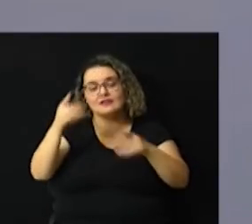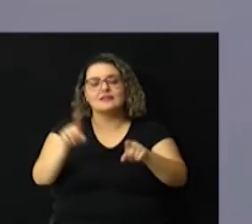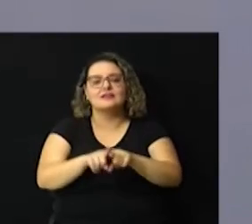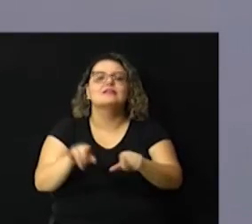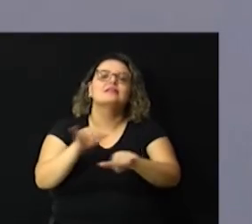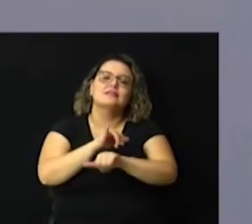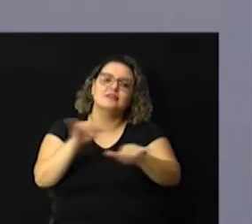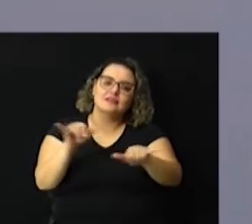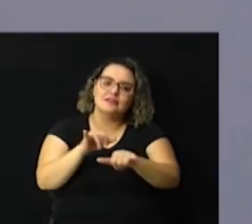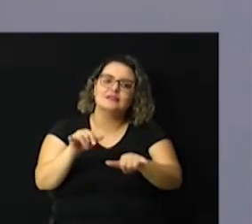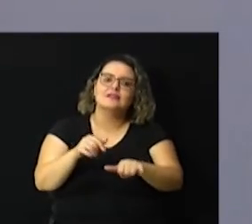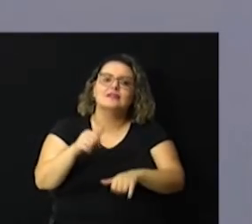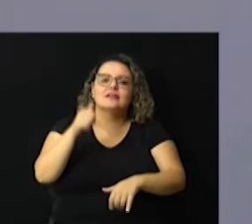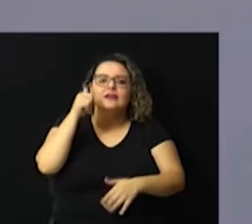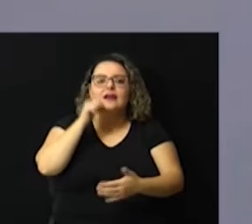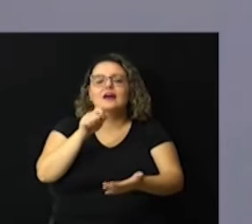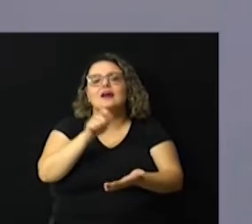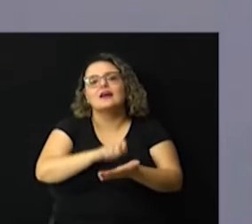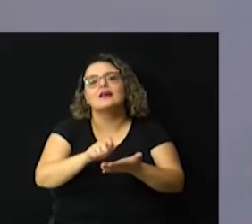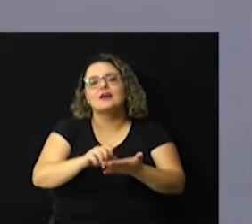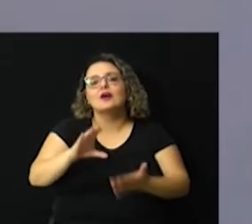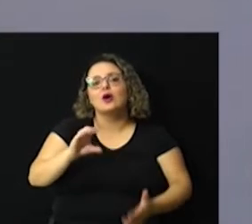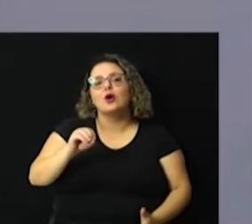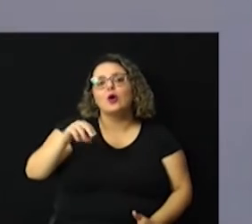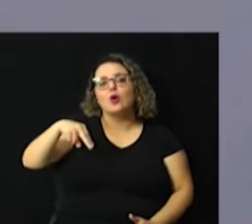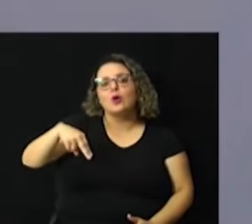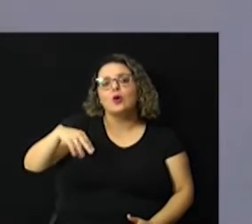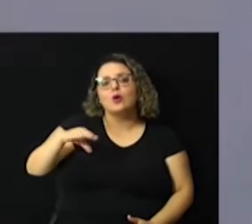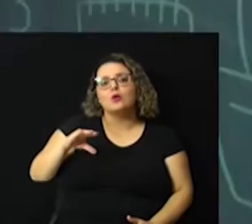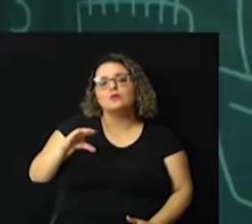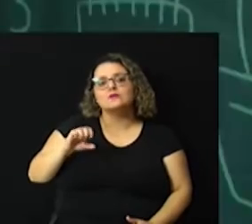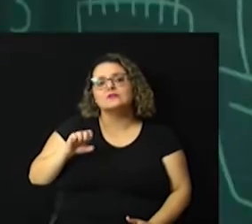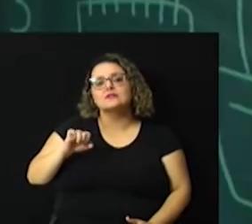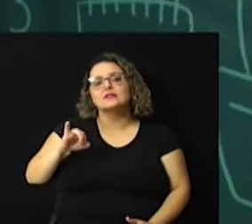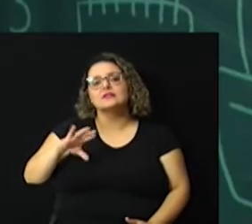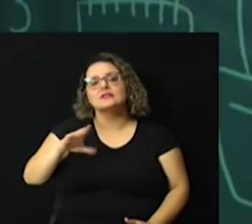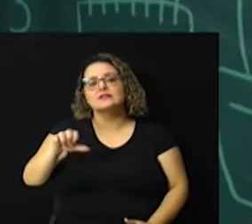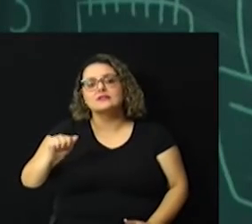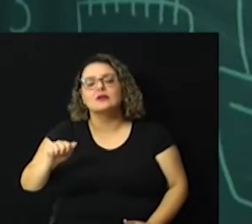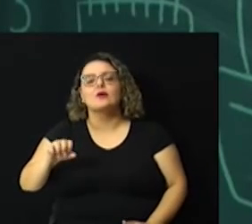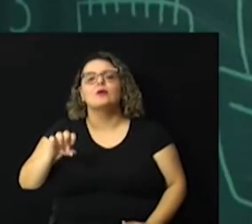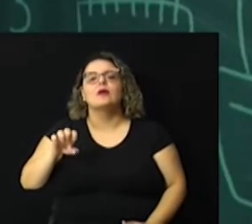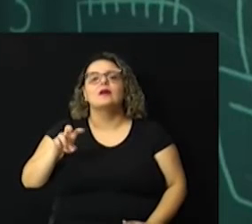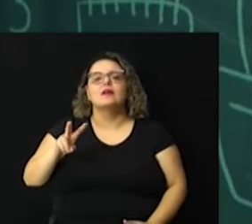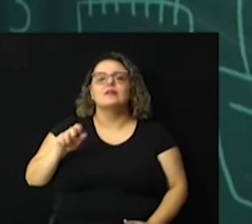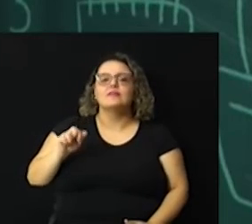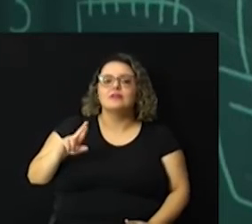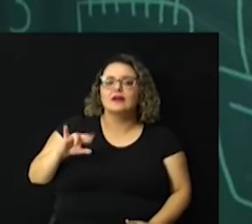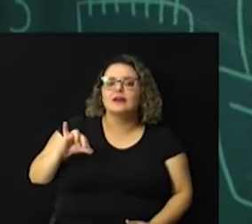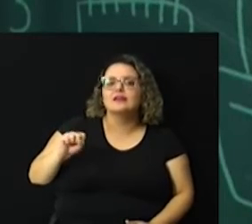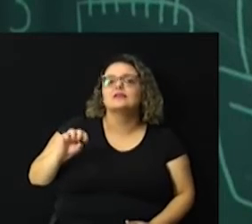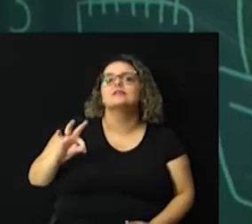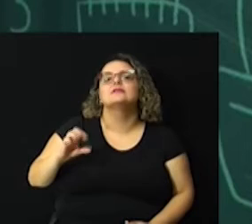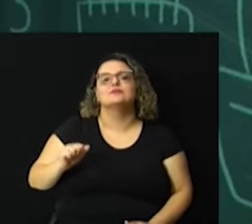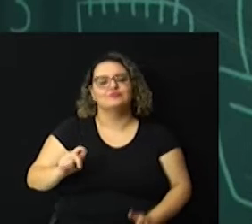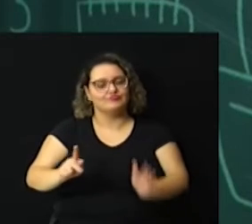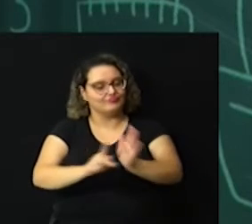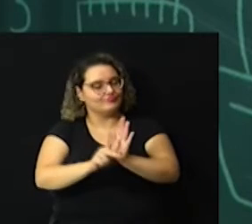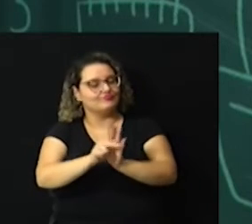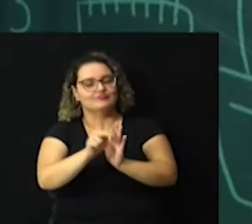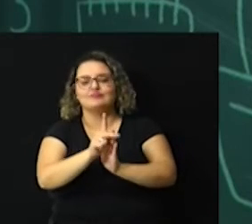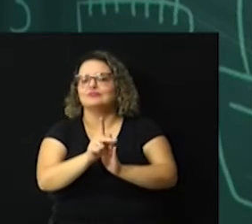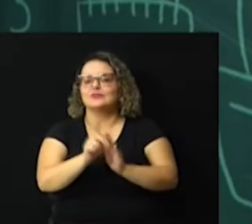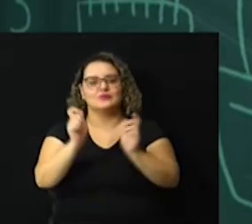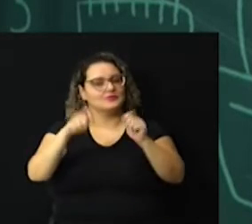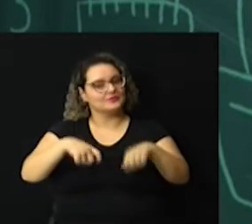também publicamente a escritora Conceição Evaristo, do livro Becos da Memória. Se esse livro não tivesse sido publicado, esse projeto também jamais não